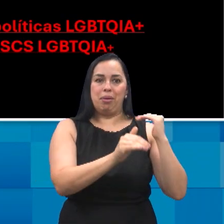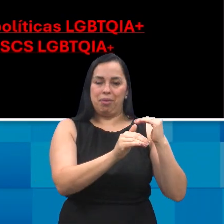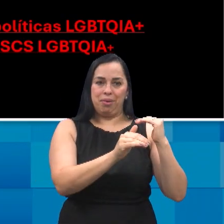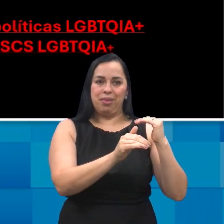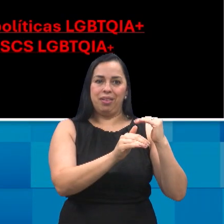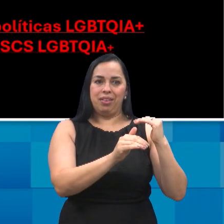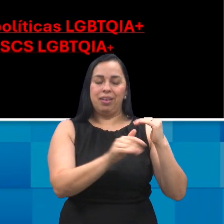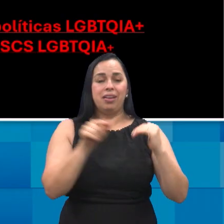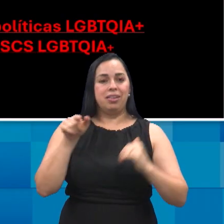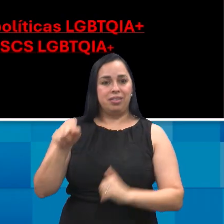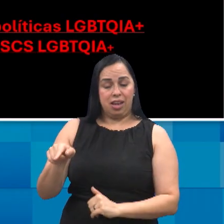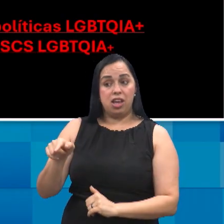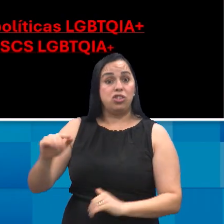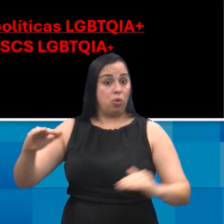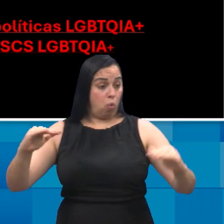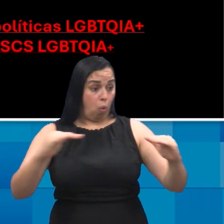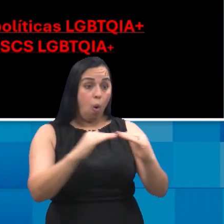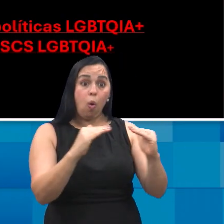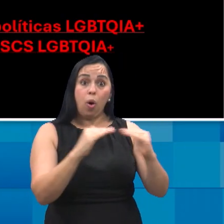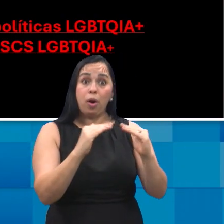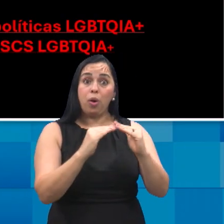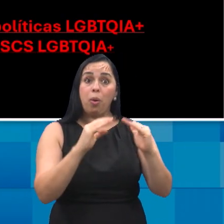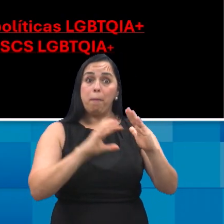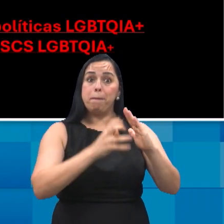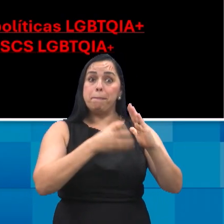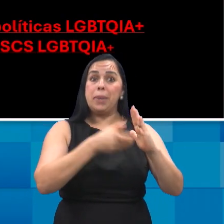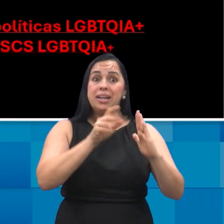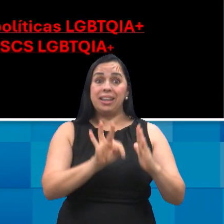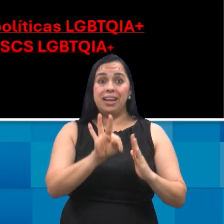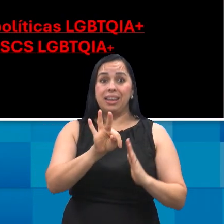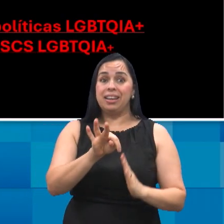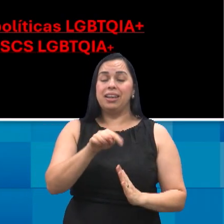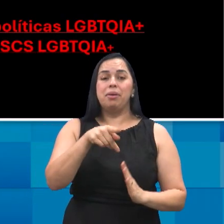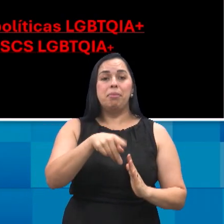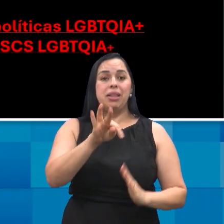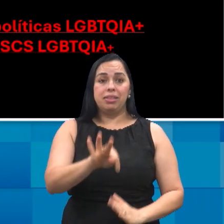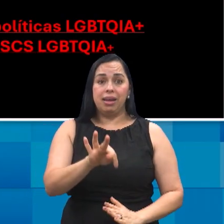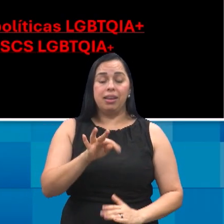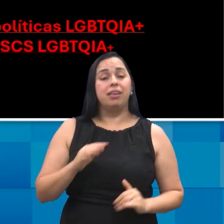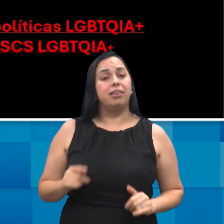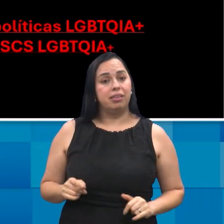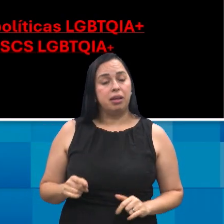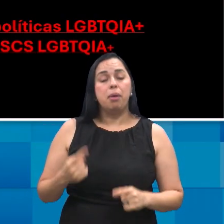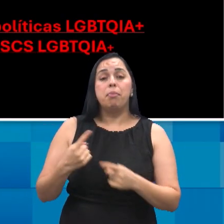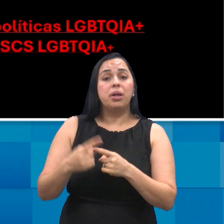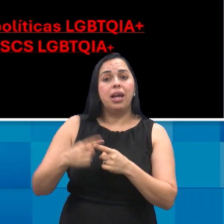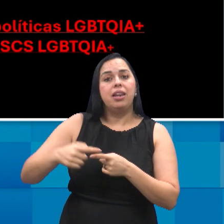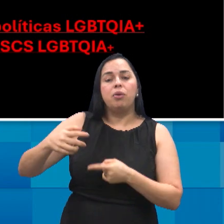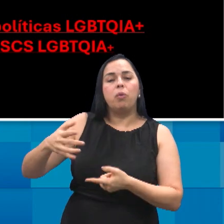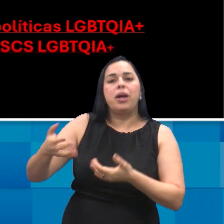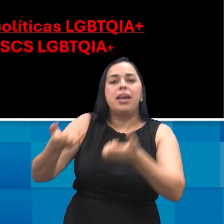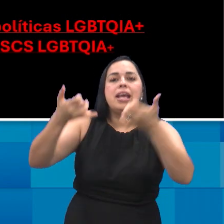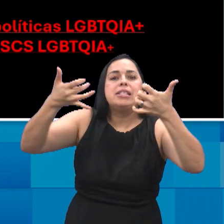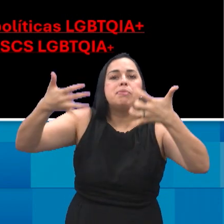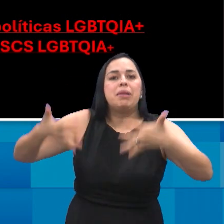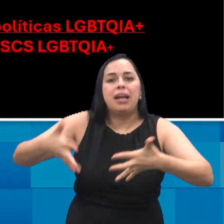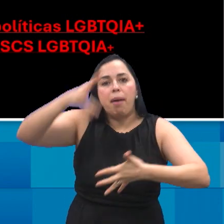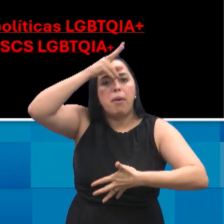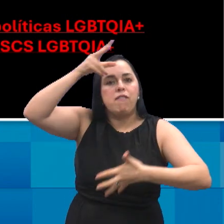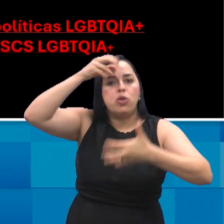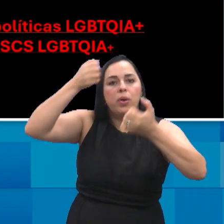esse parlamentar votou junto com o PT para blindar a prefeitura de prestar esclarecimentos sobre esses temas.